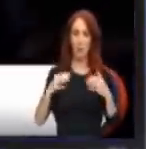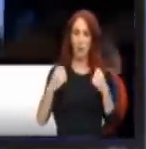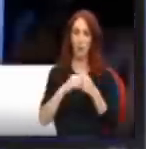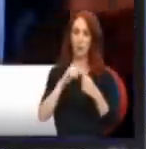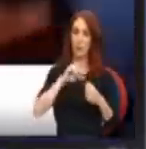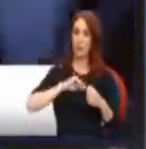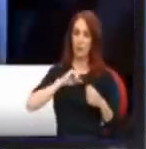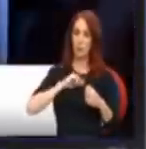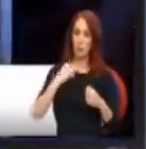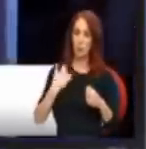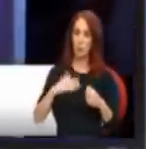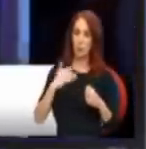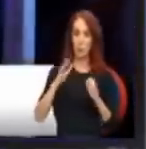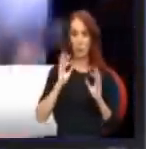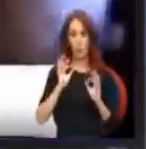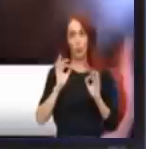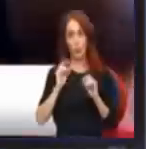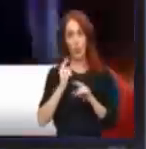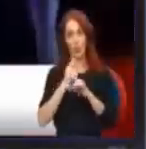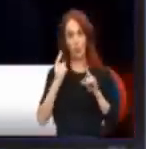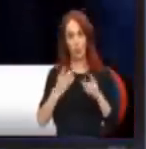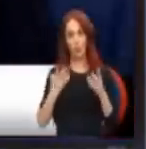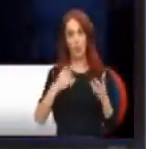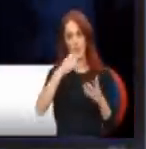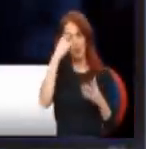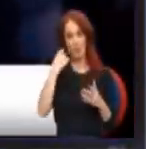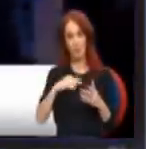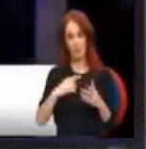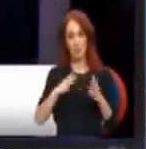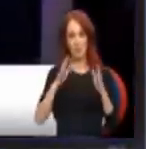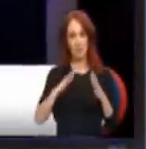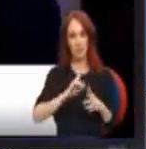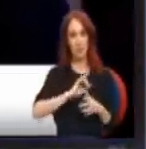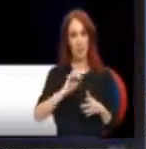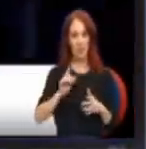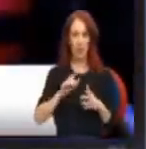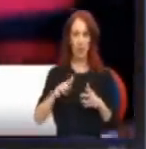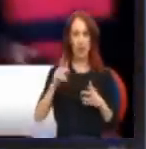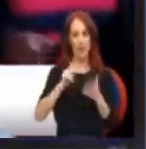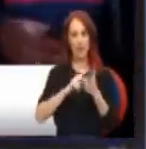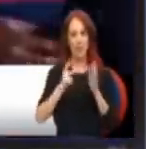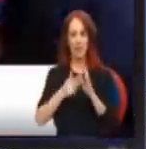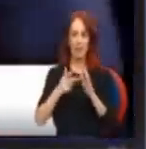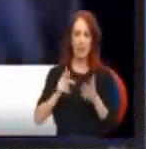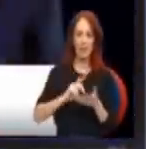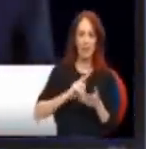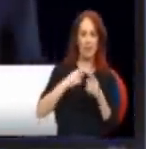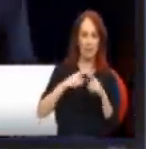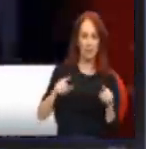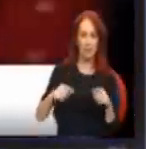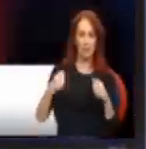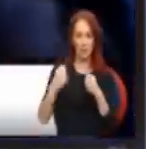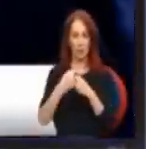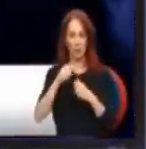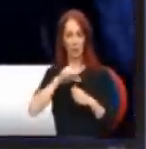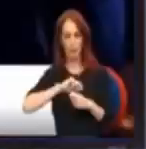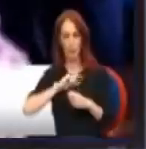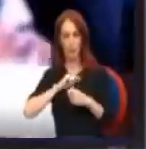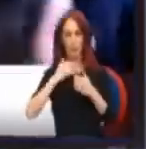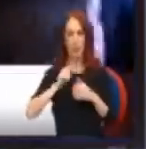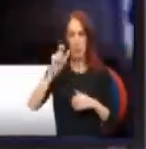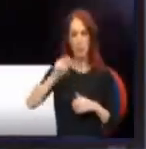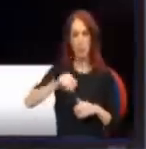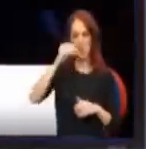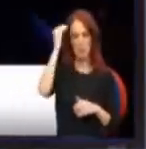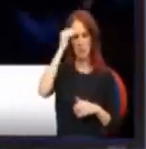tomar do 3-4 para tirar o placar, é meio difícil. Então tem que pegar uma pegada diferente com o Liverpool. Mas o Jesus está cascudo, sabe como é que faz isso. E vai